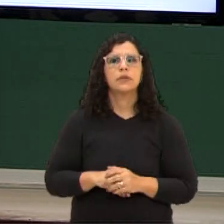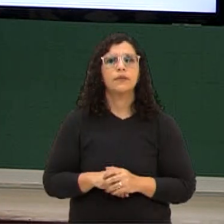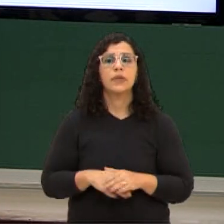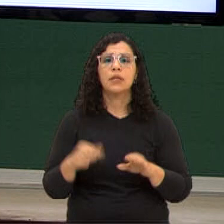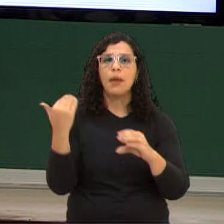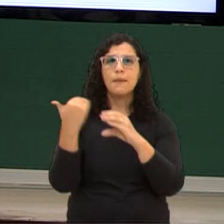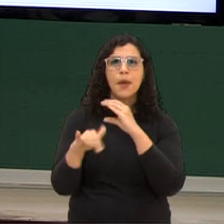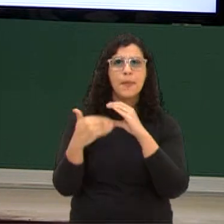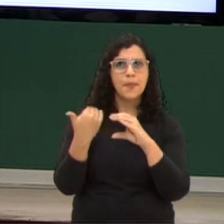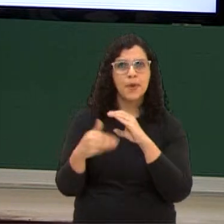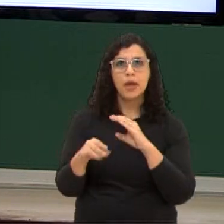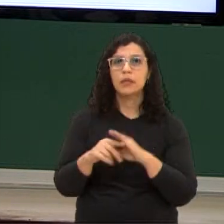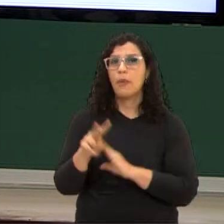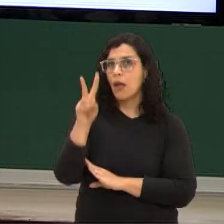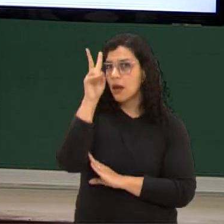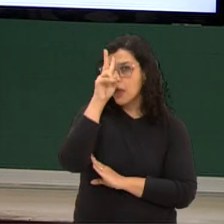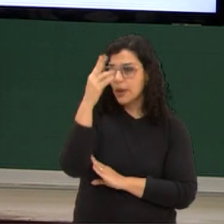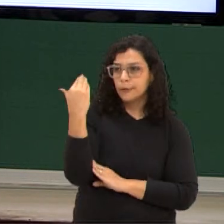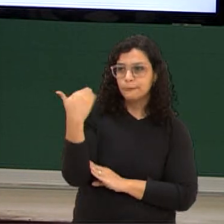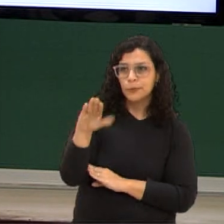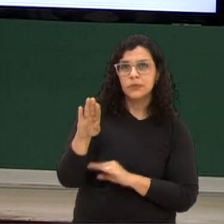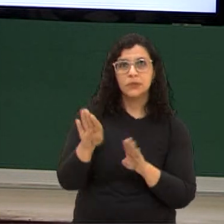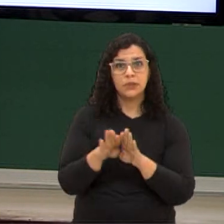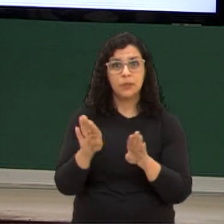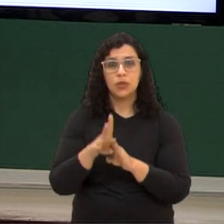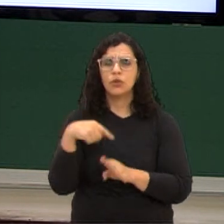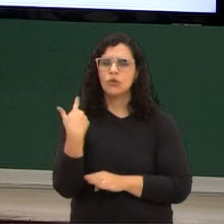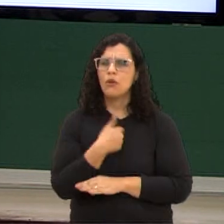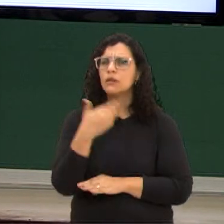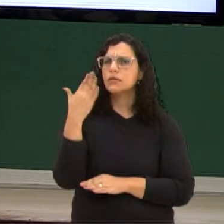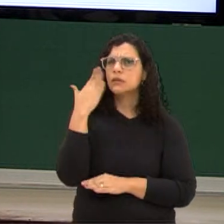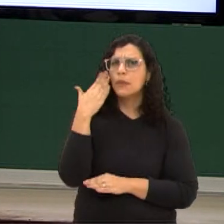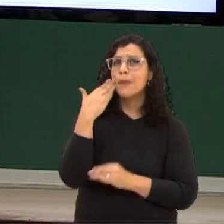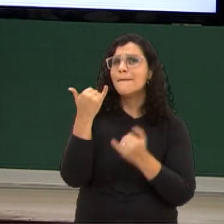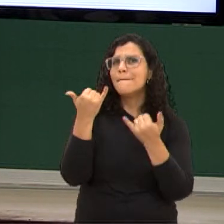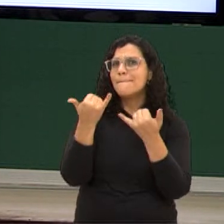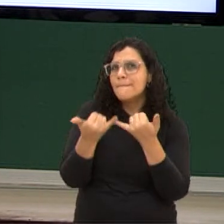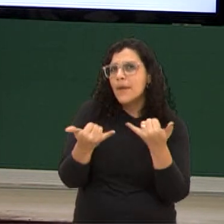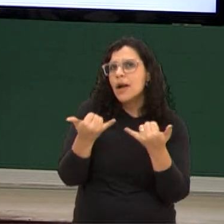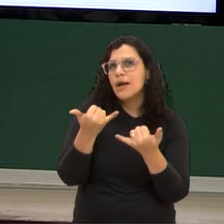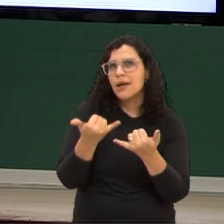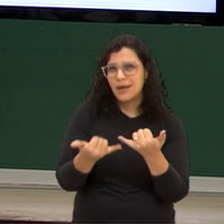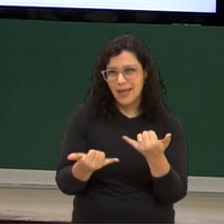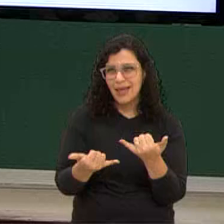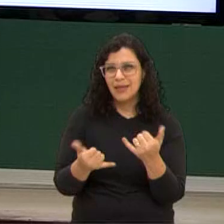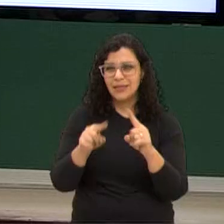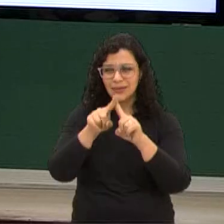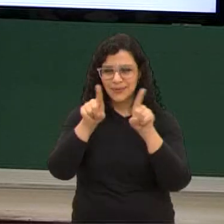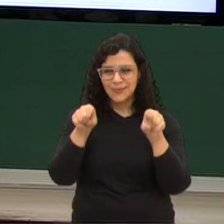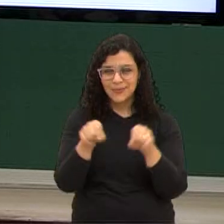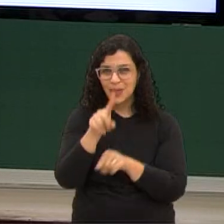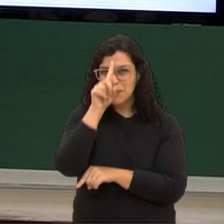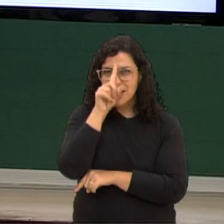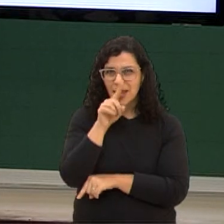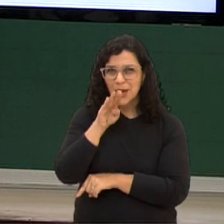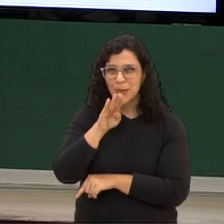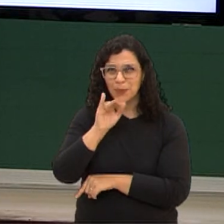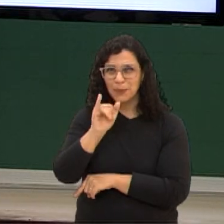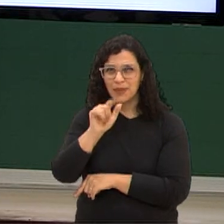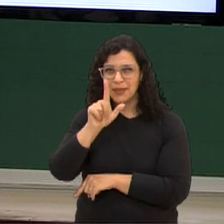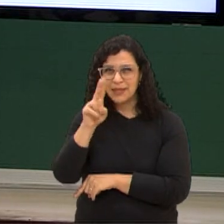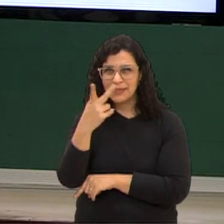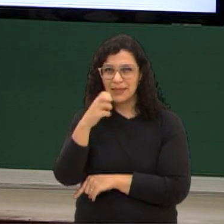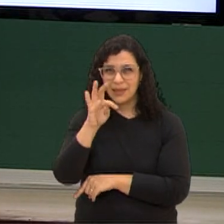enviar mensagem, dar um lembrete, podemos assimilar com o bilhete que a gente estava vendo. Então,